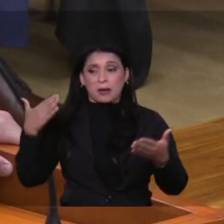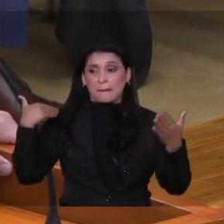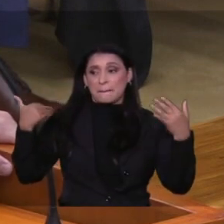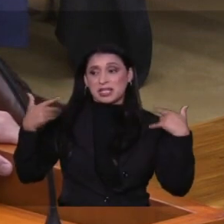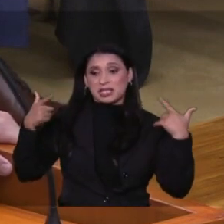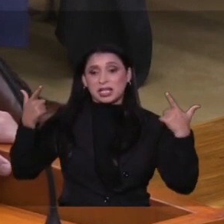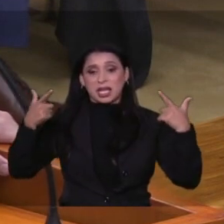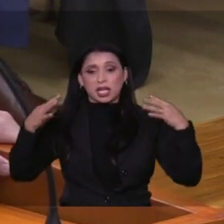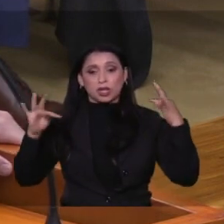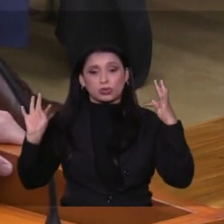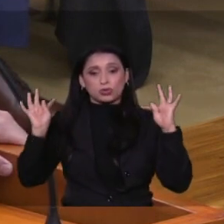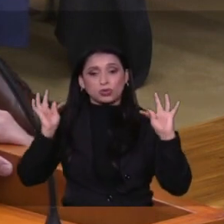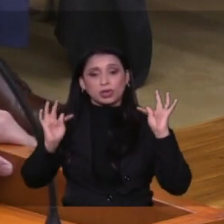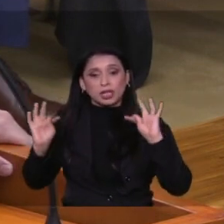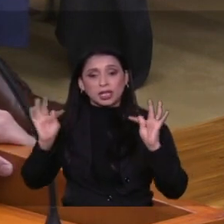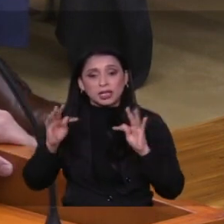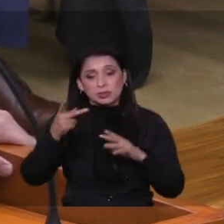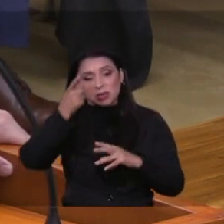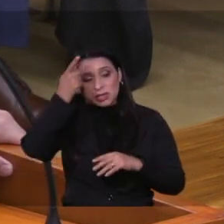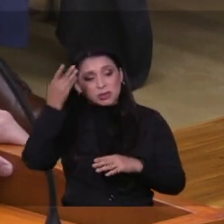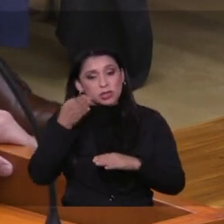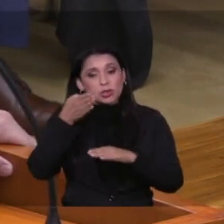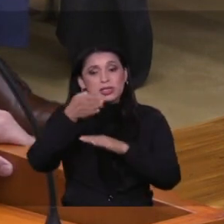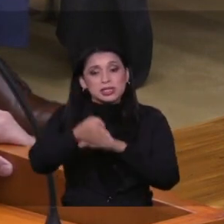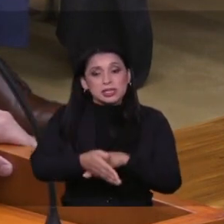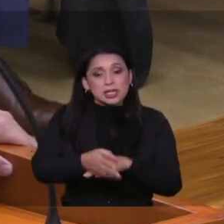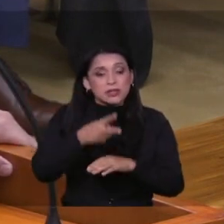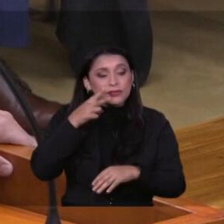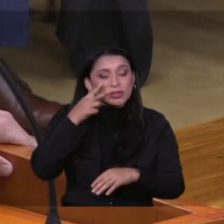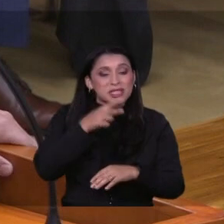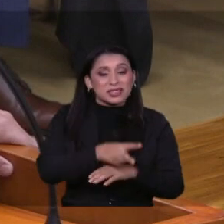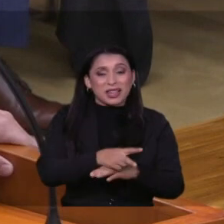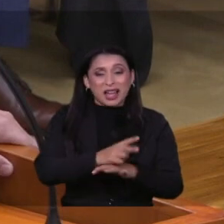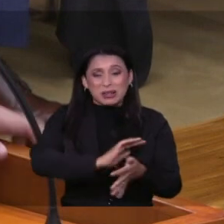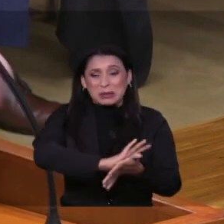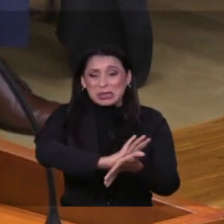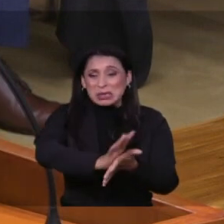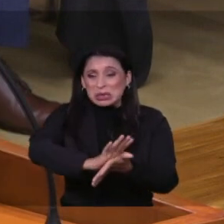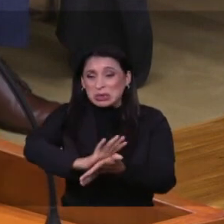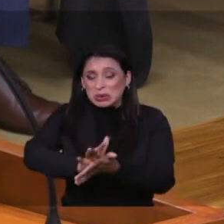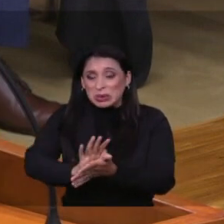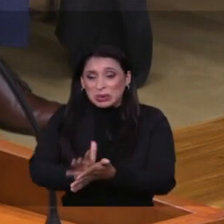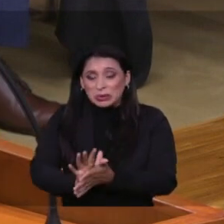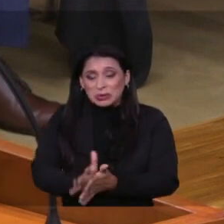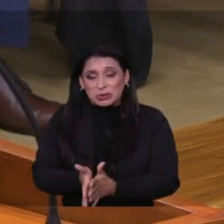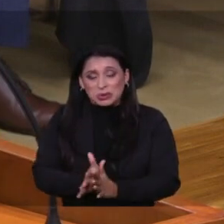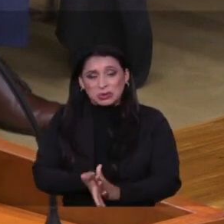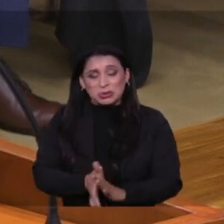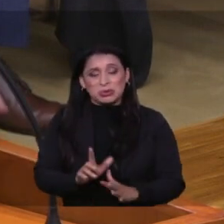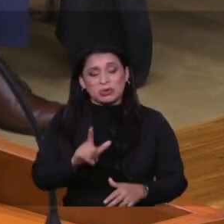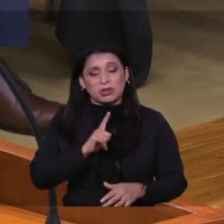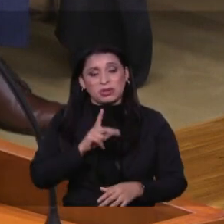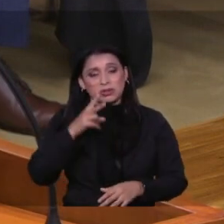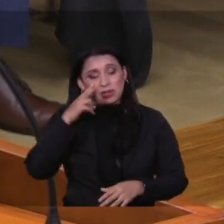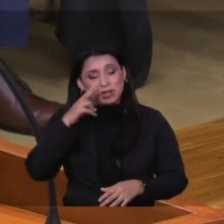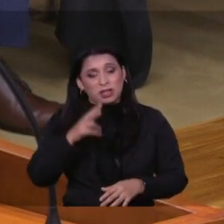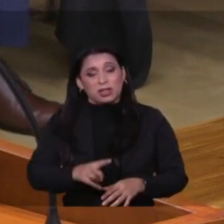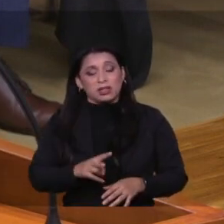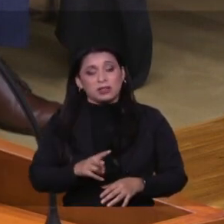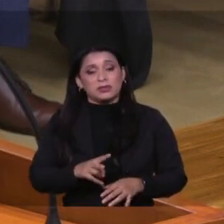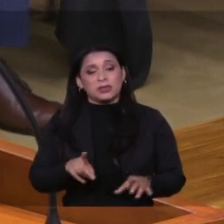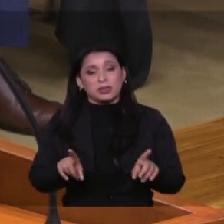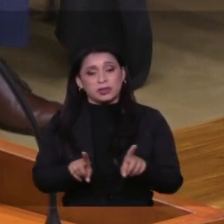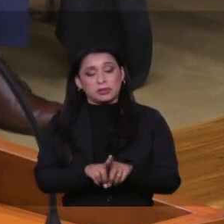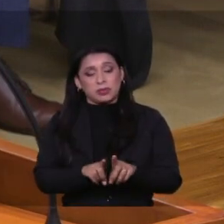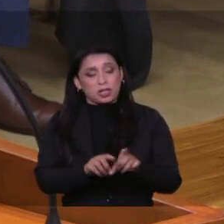para o recreio das pessoas, todos devastados. E, nesse contexto, e aqui eu faço coro com meu